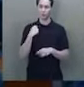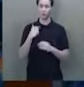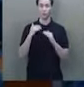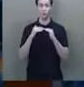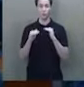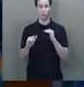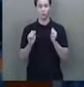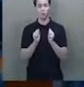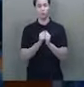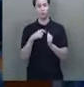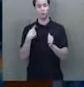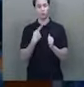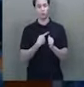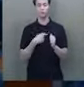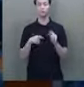possa a Câmara ser sensível também a esta aprovação.